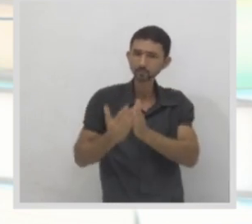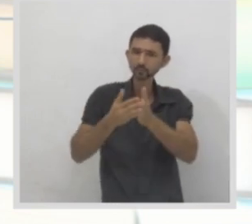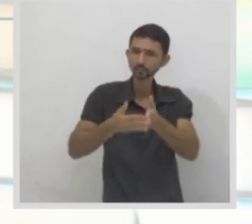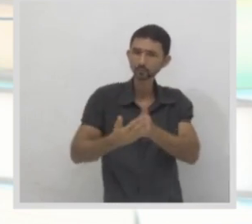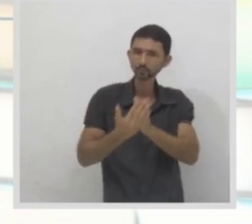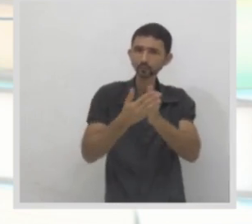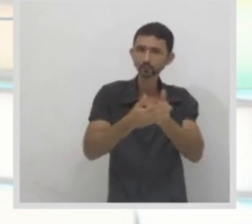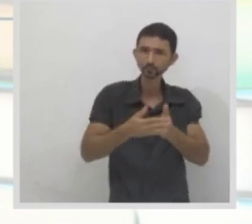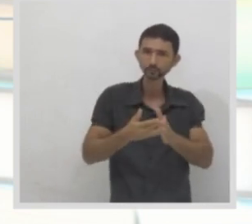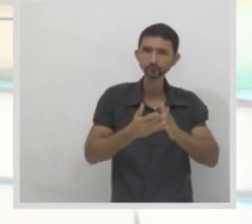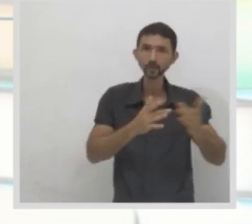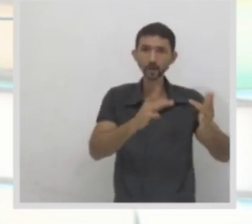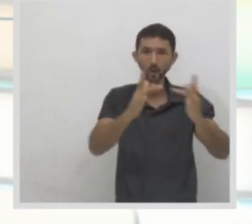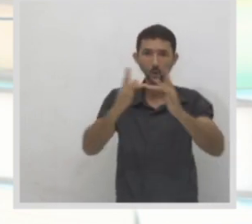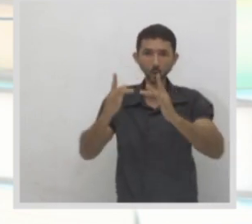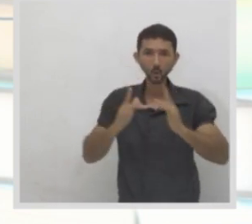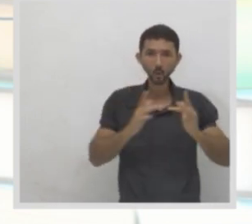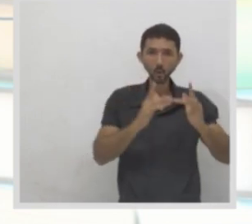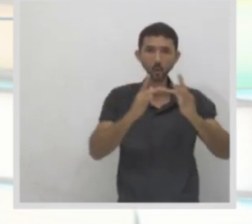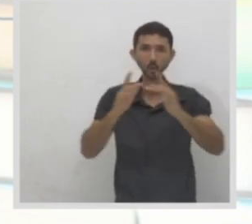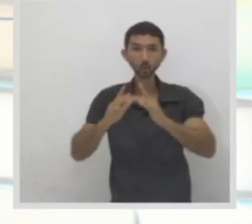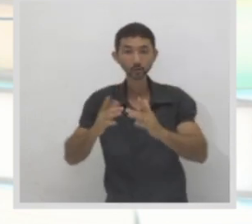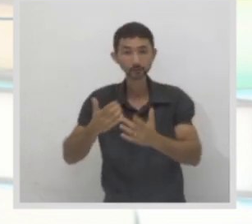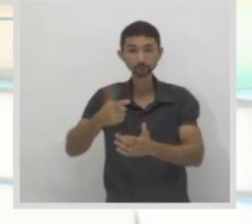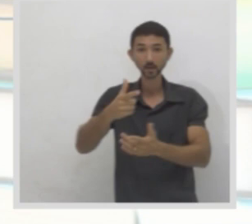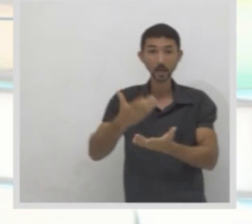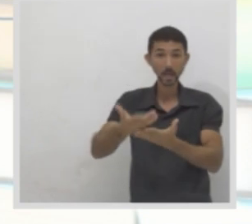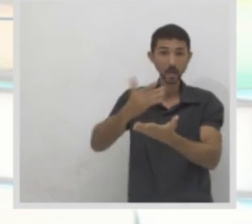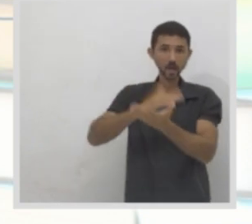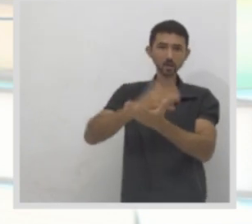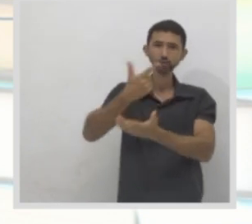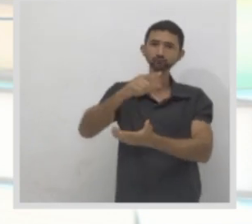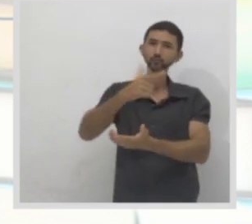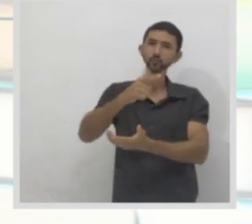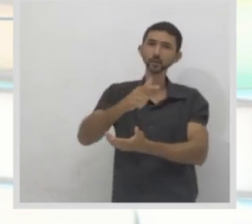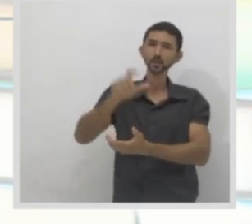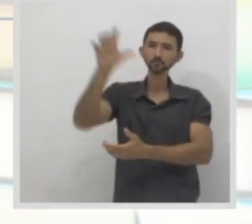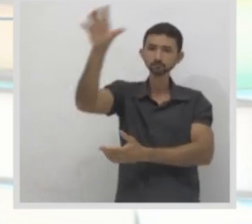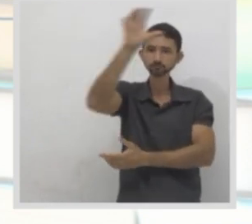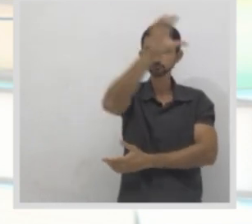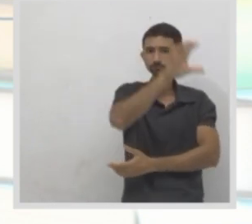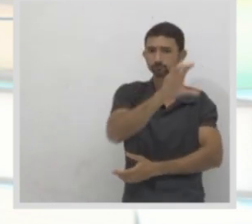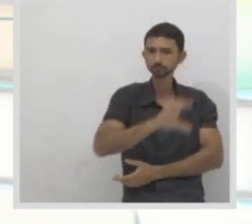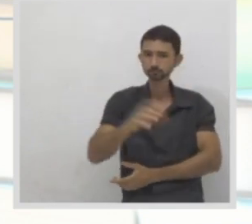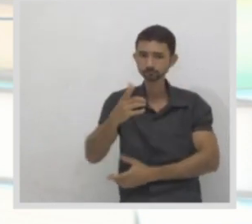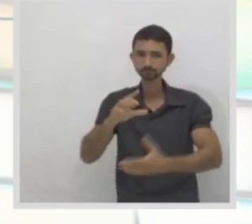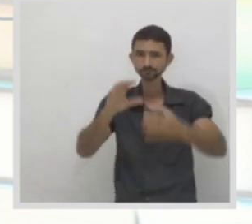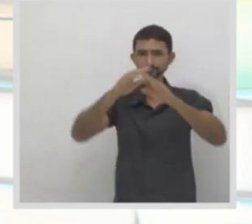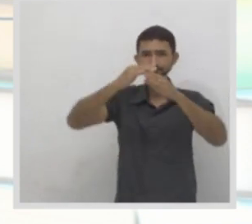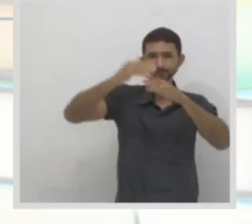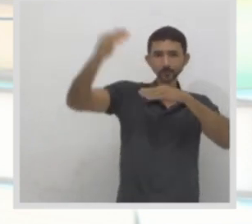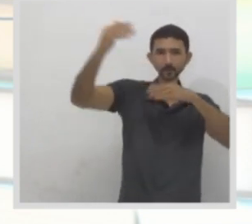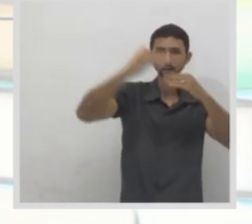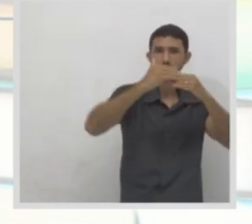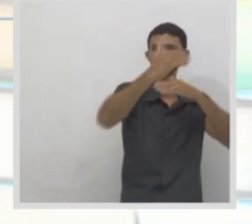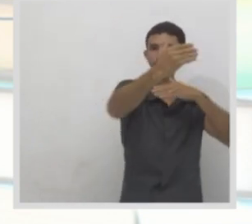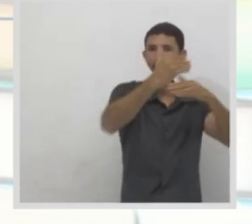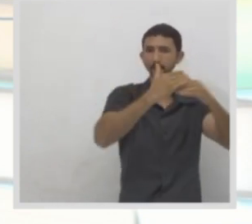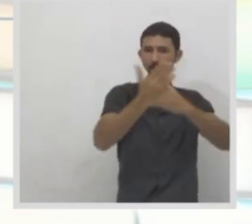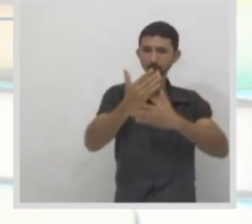colocar em contato, né, o que não existia antes, vários continentes, sendo que esses continentes eles vão assumir